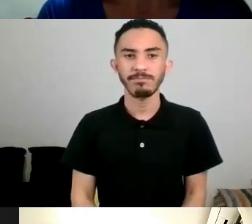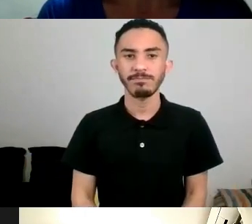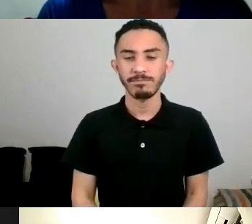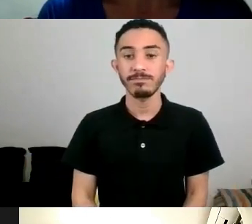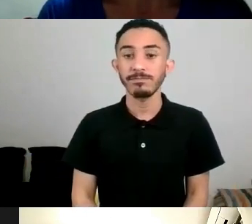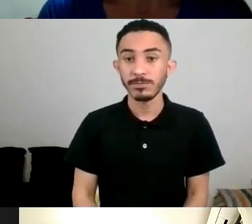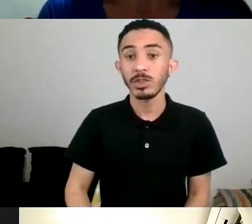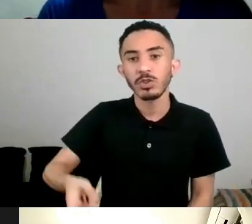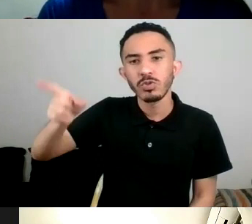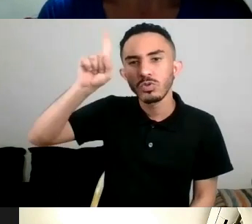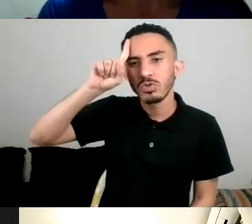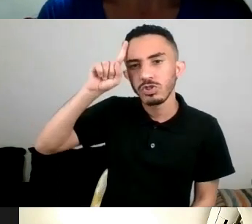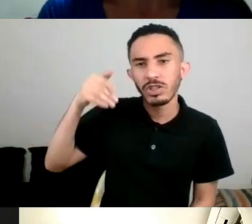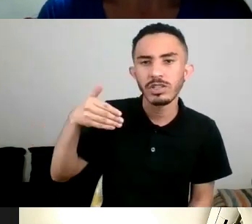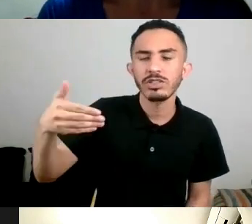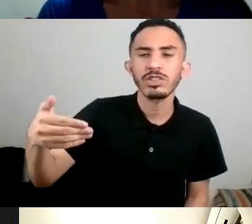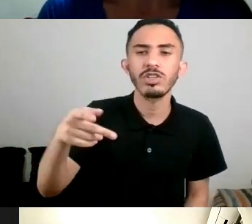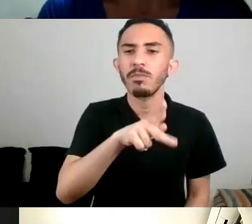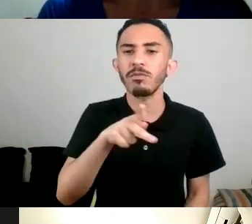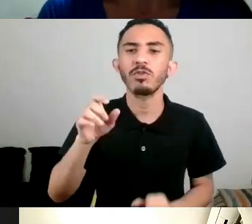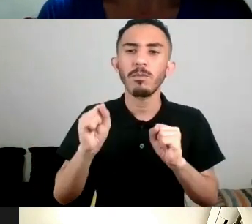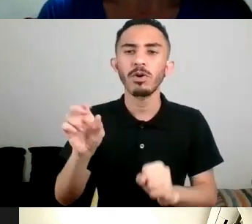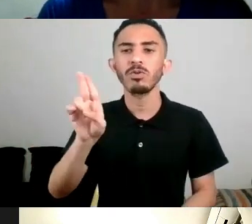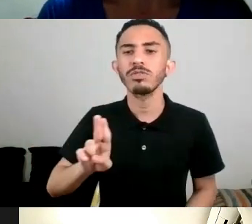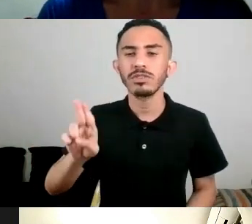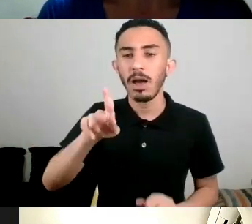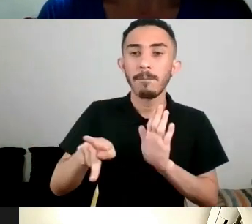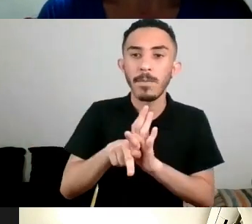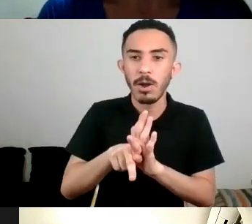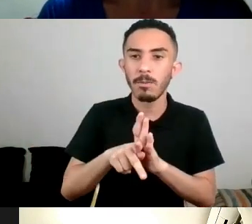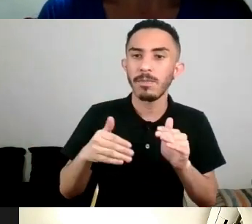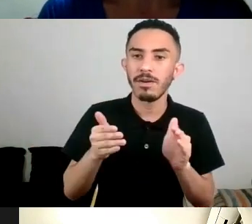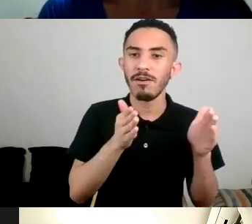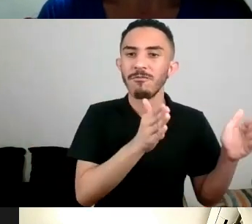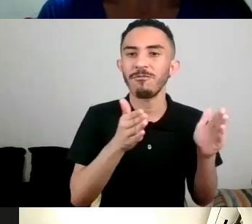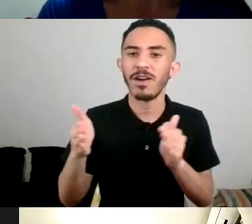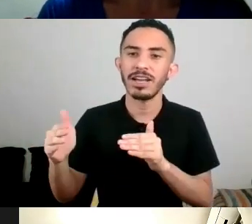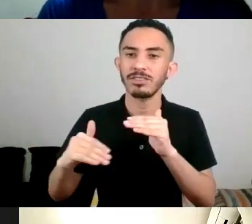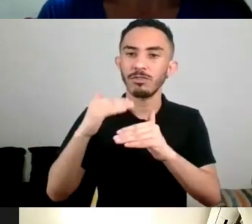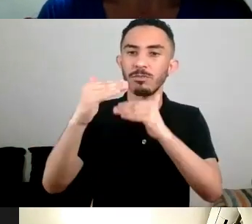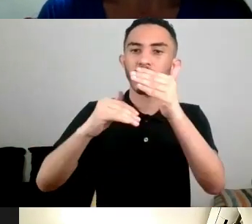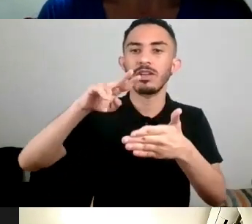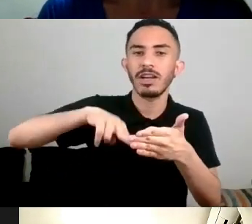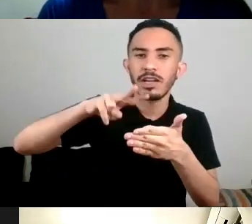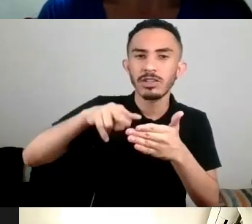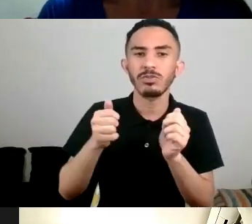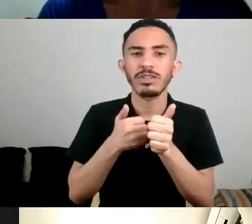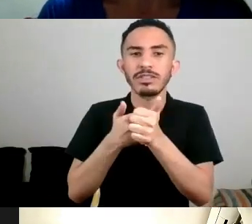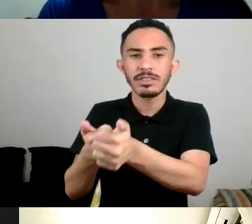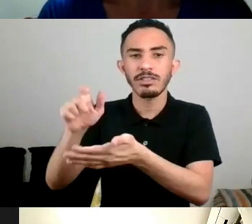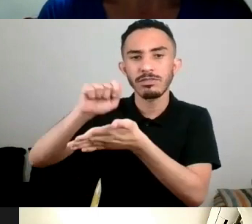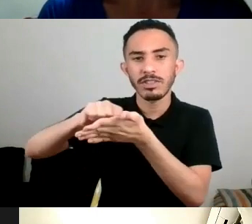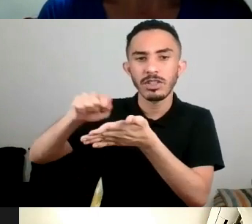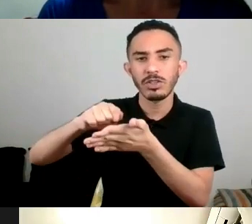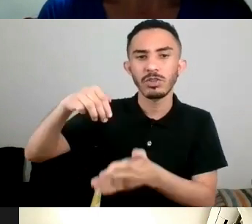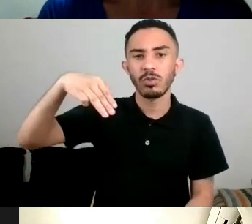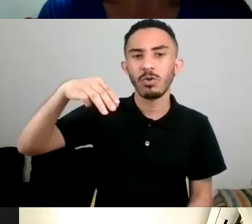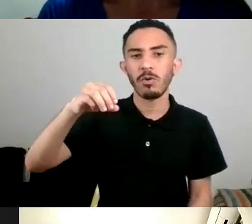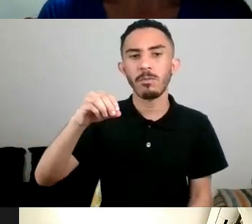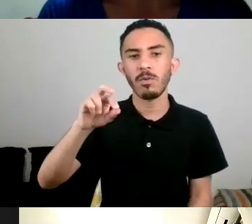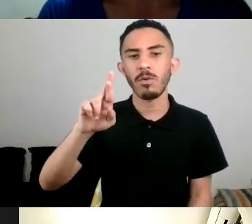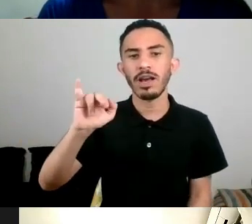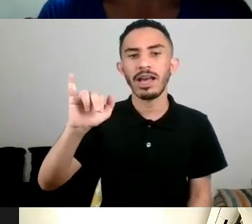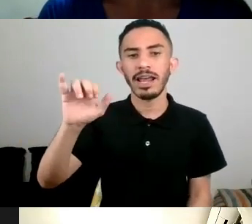o docente pode se basear nas fases de desenvolvimento da leitura. Com referência em Moraes e Cruz, temos